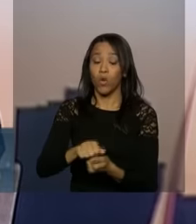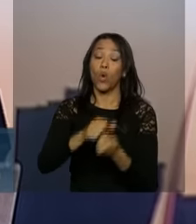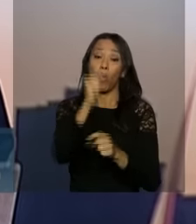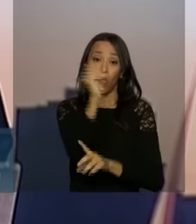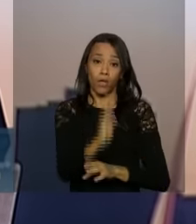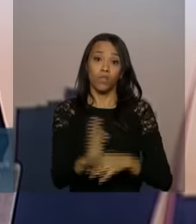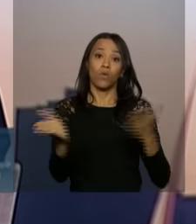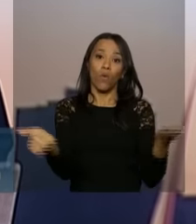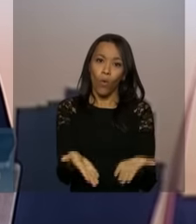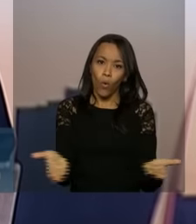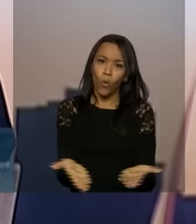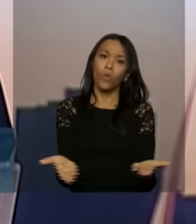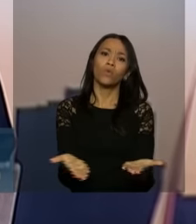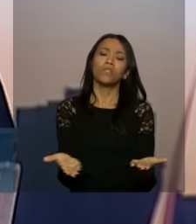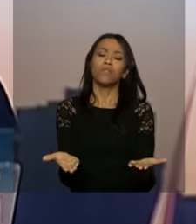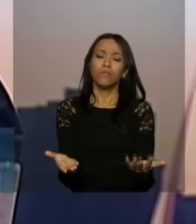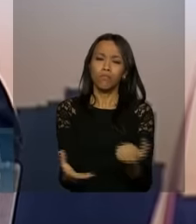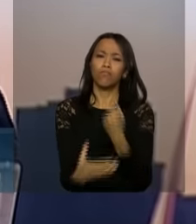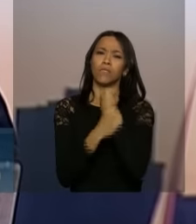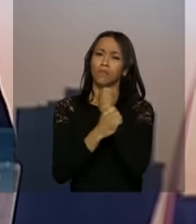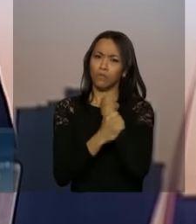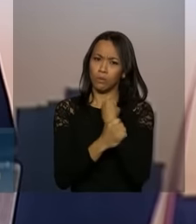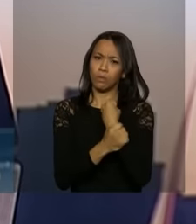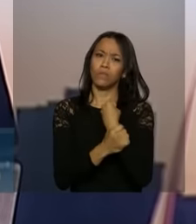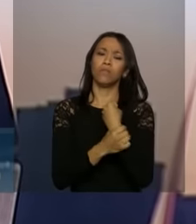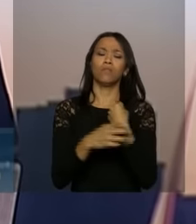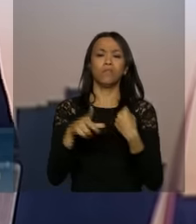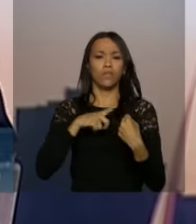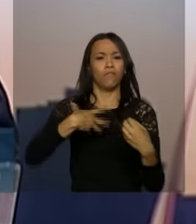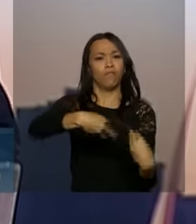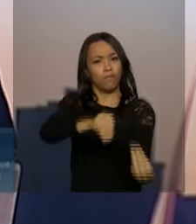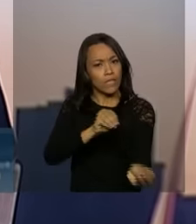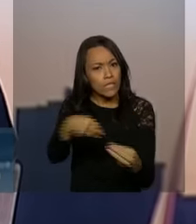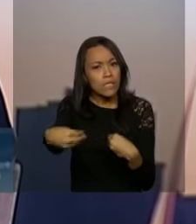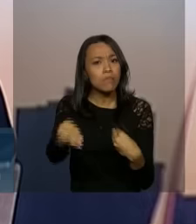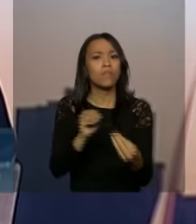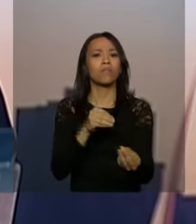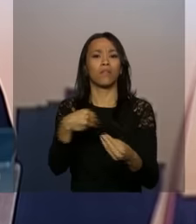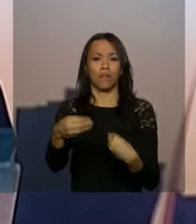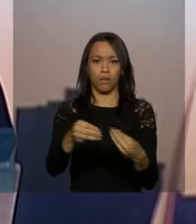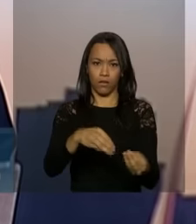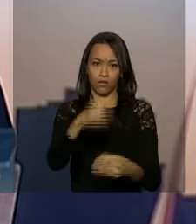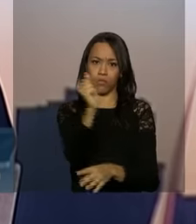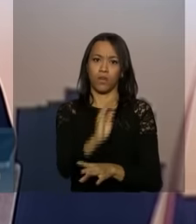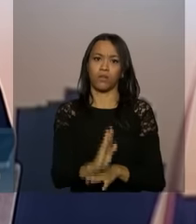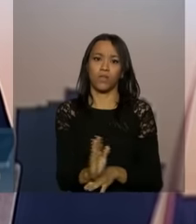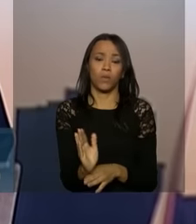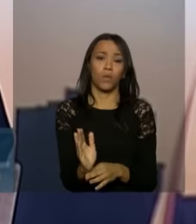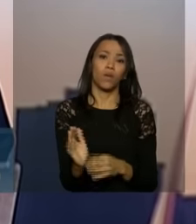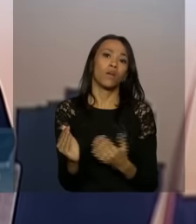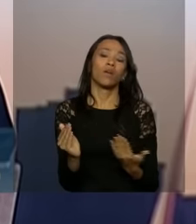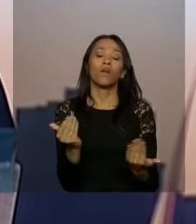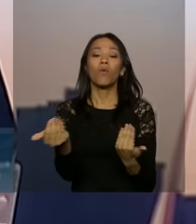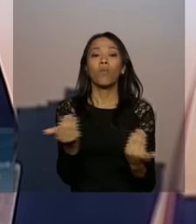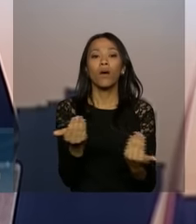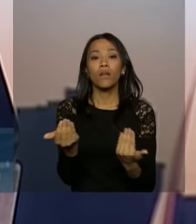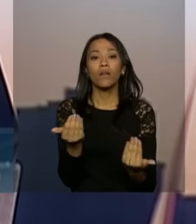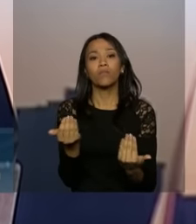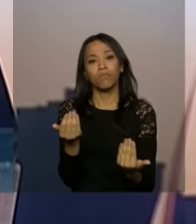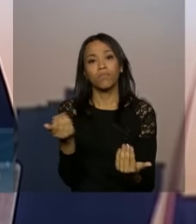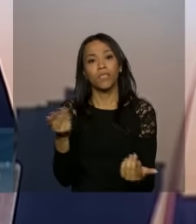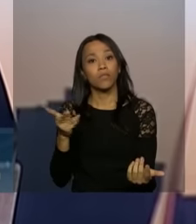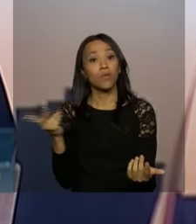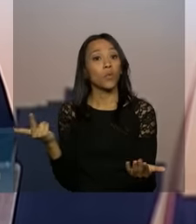robusto, o país hoje tem mais flexibilidade, mais resiliência do que em qualquer momento de